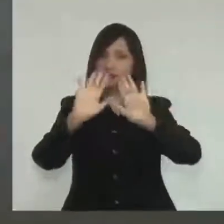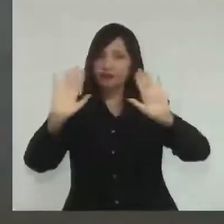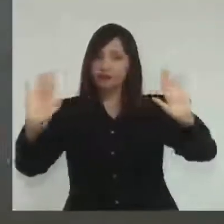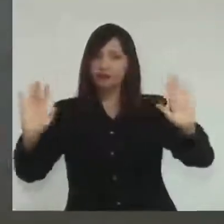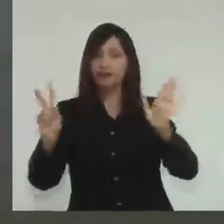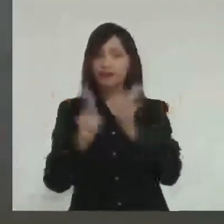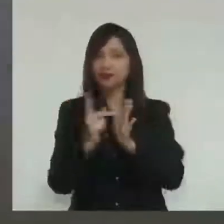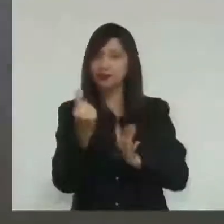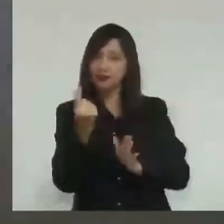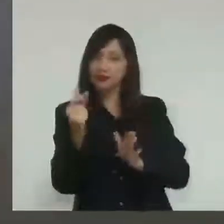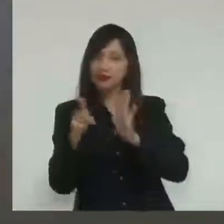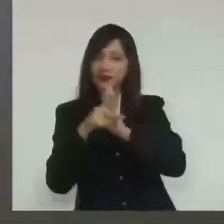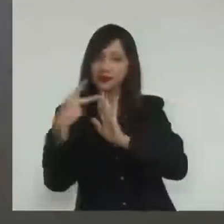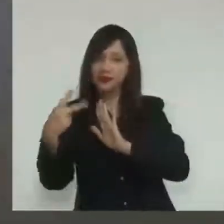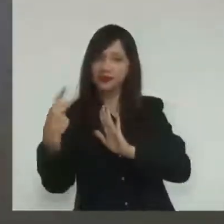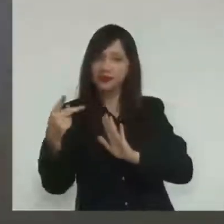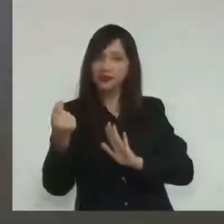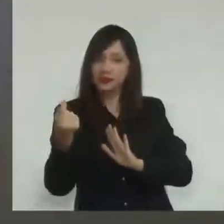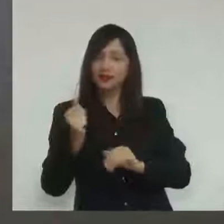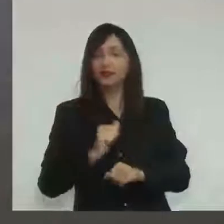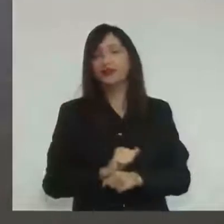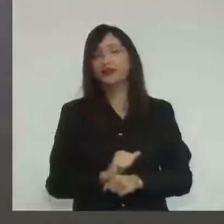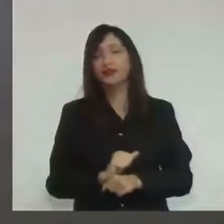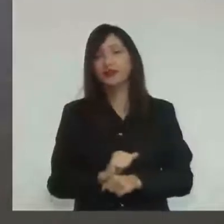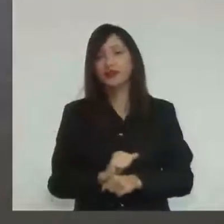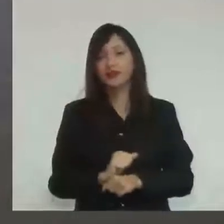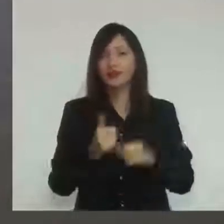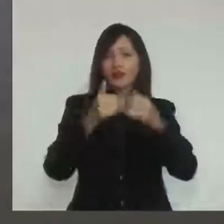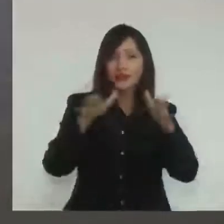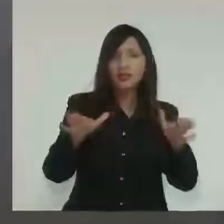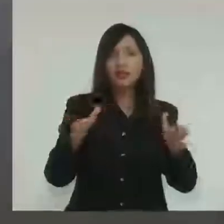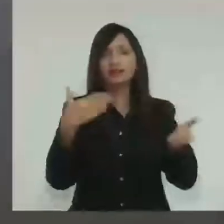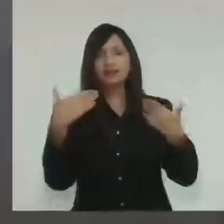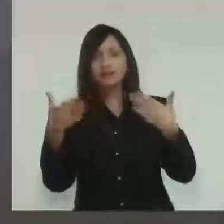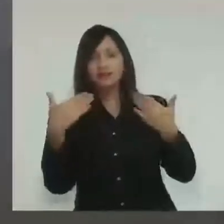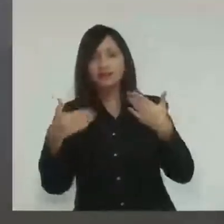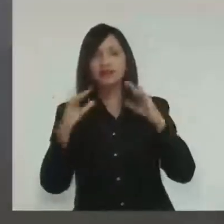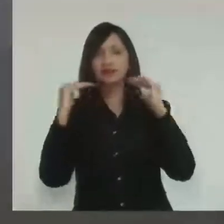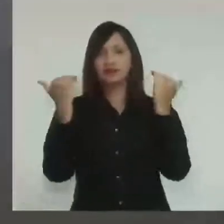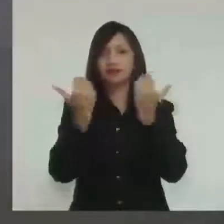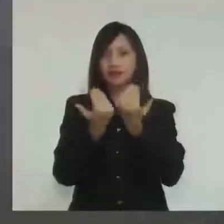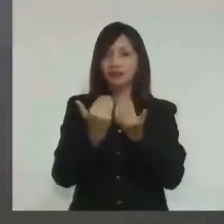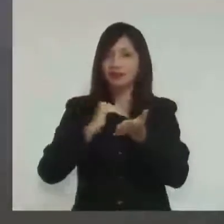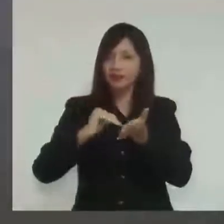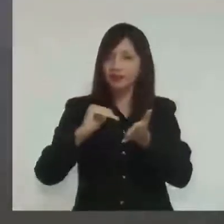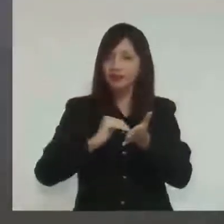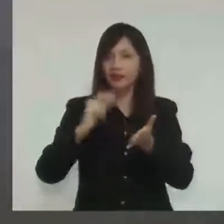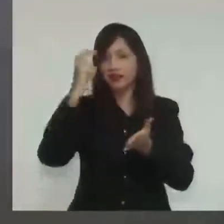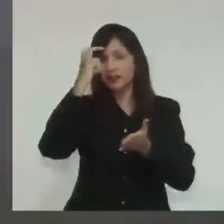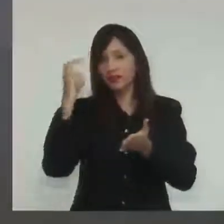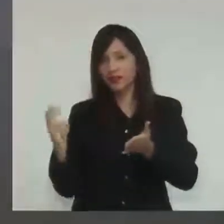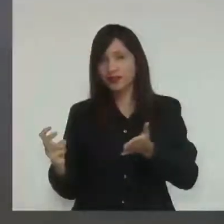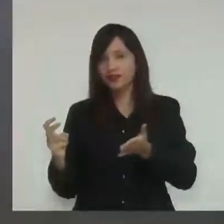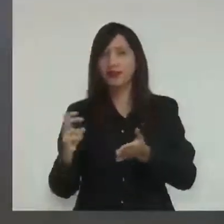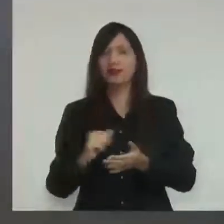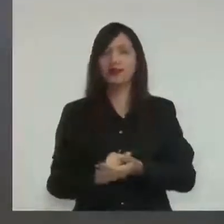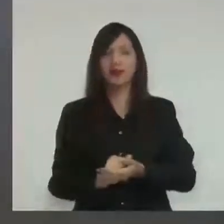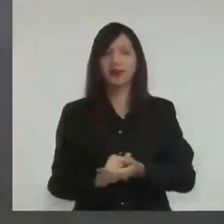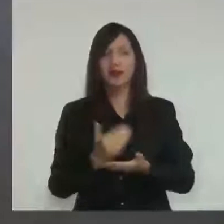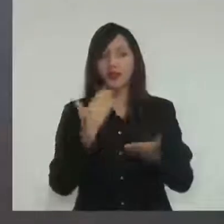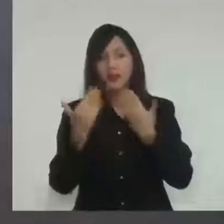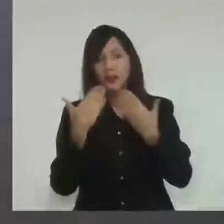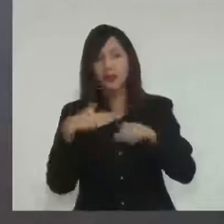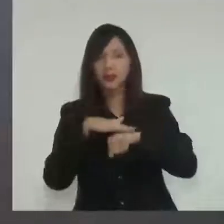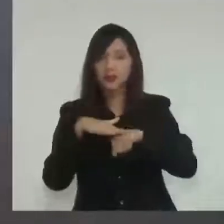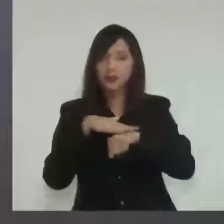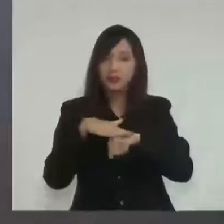verbas próprias, ele abriu um debate com o Poder Executivo, com a Secretaria de Cultura, está aqui o Felipe, que eu acho que acompanhou um pouco esse debate, e ele veio